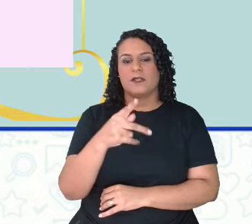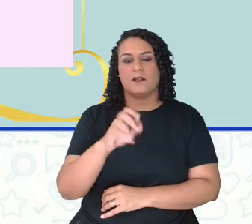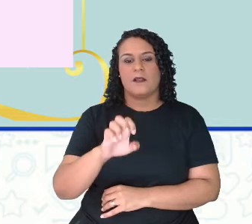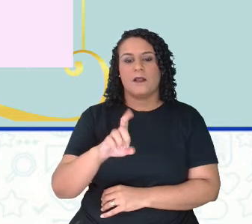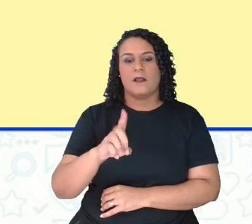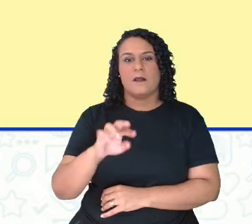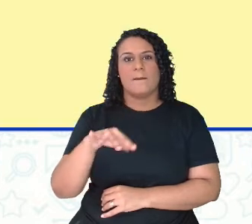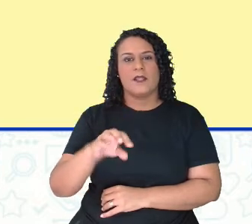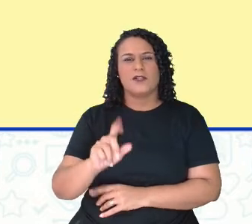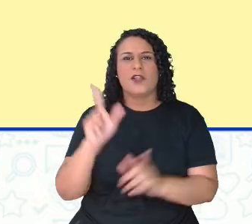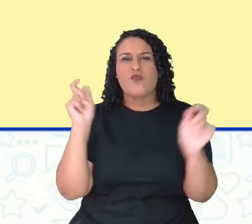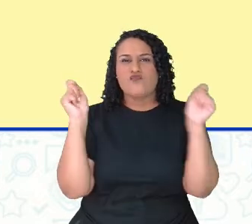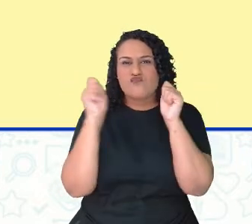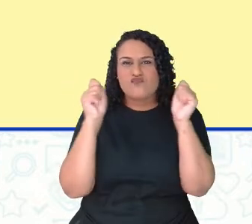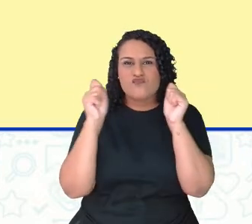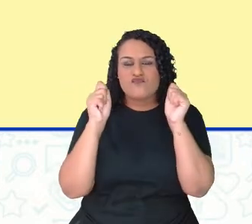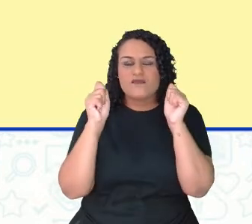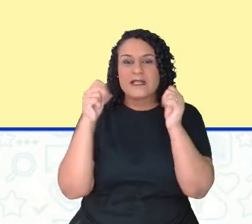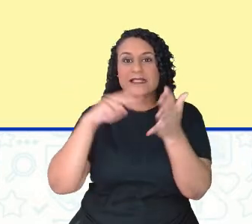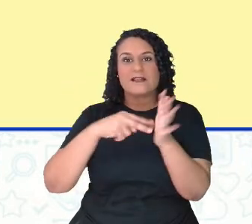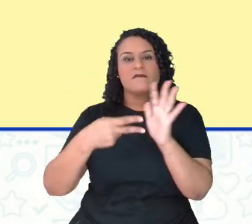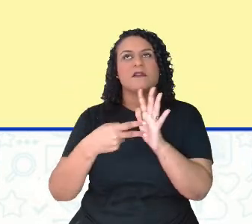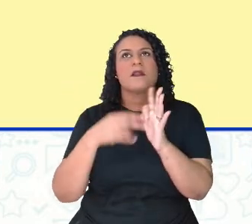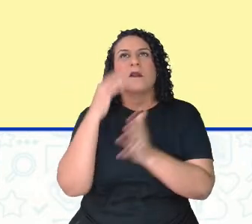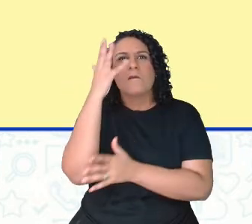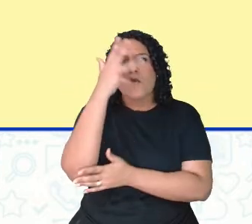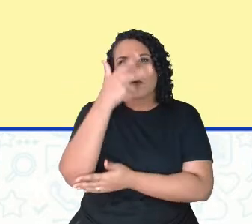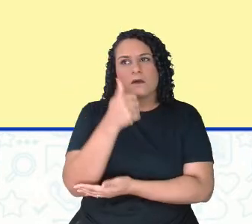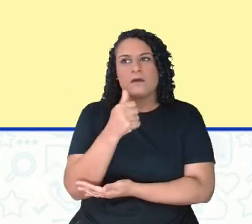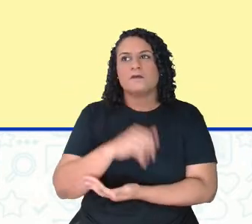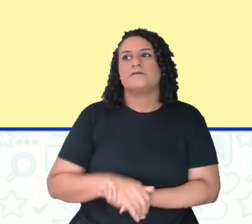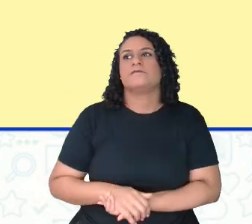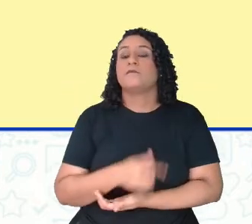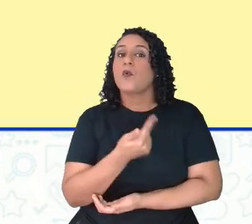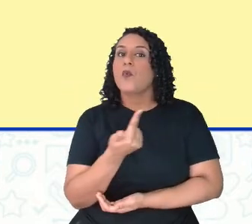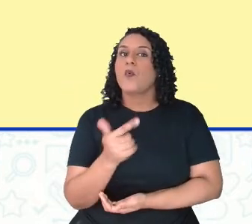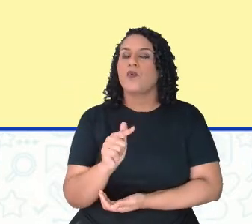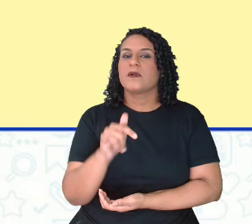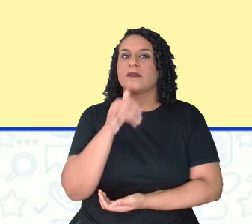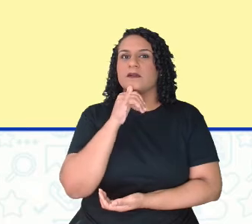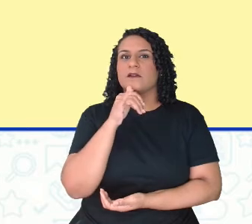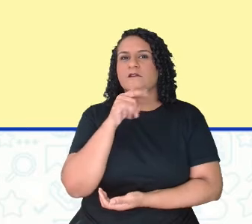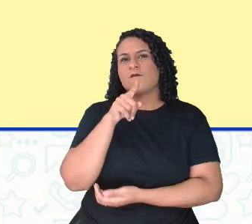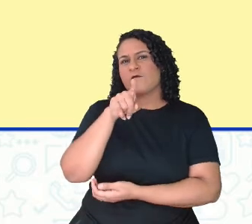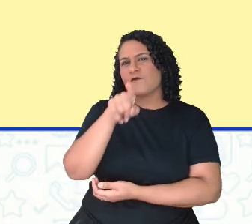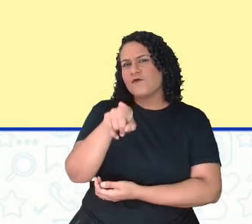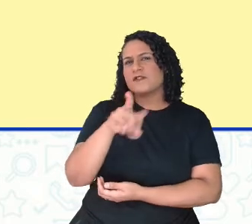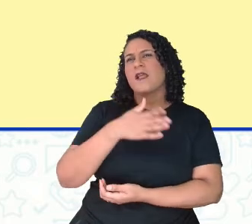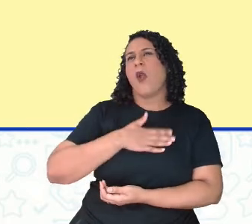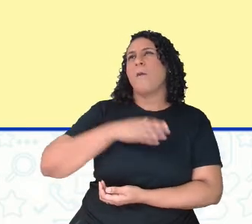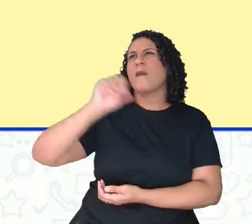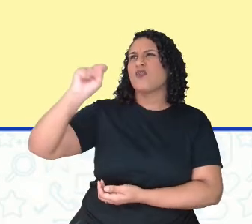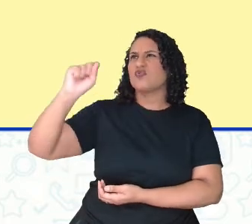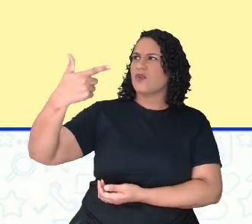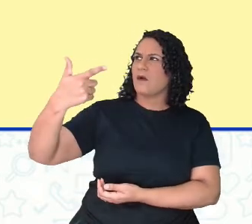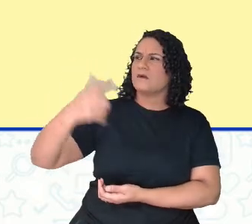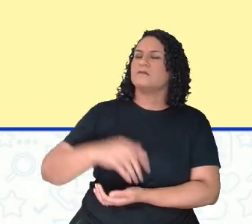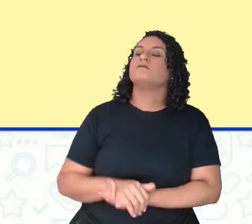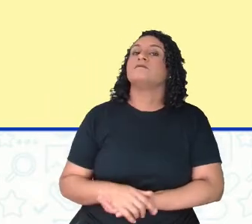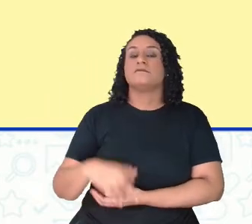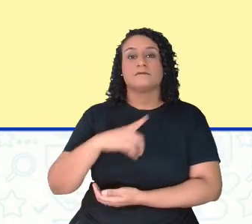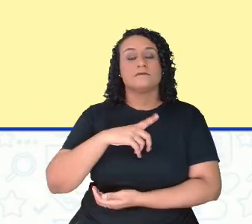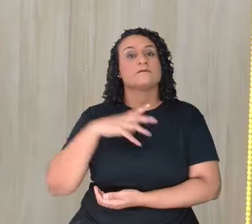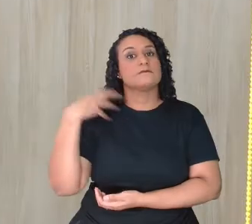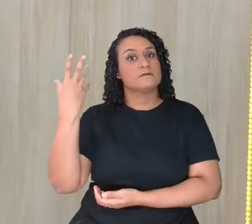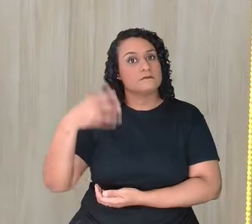gatinho. Outro exemplo aqui, quando falamos assim, você é o meu sol, né? Tem uma música que eu gosto muito,